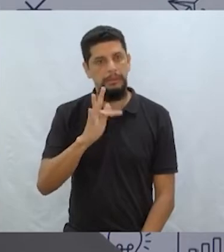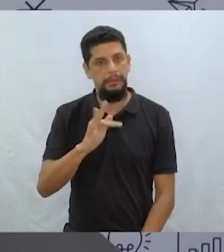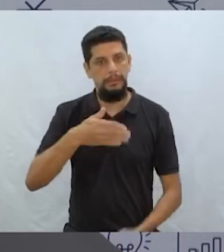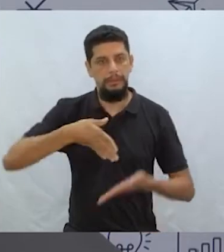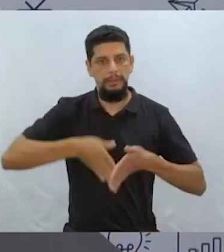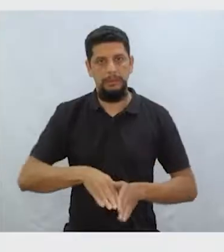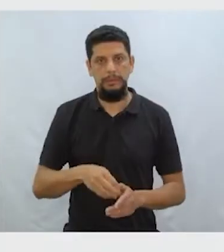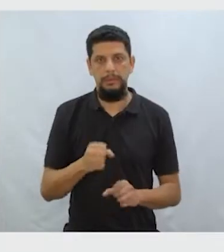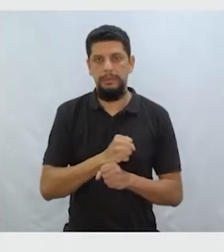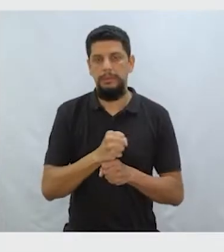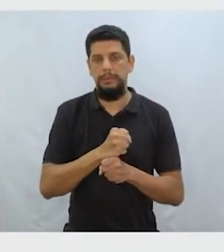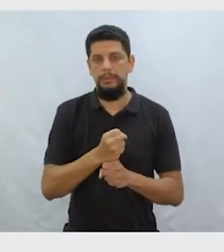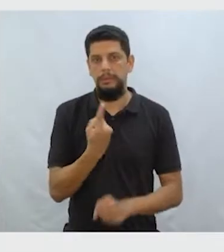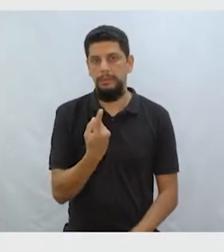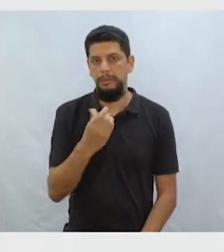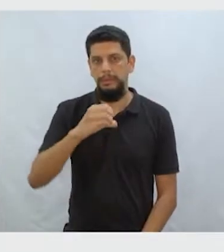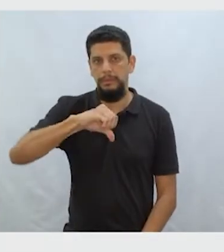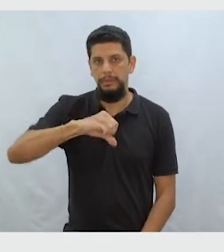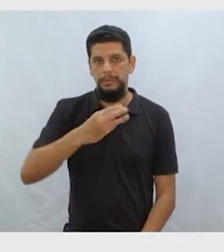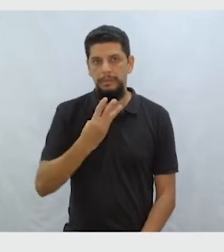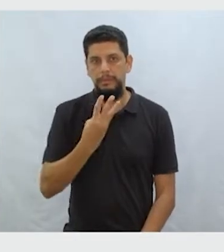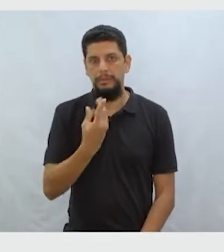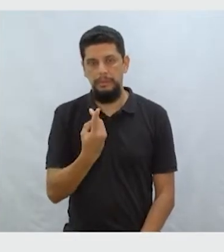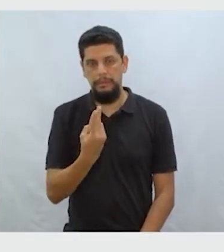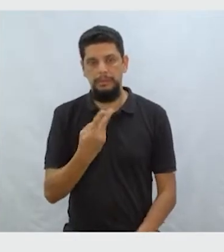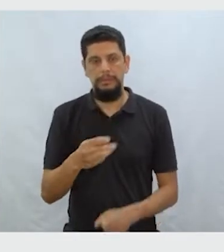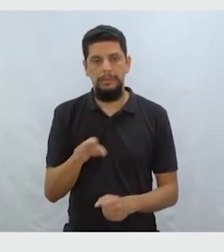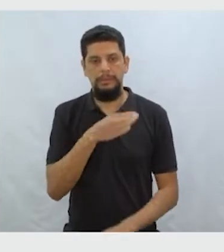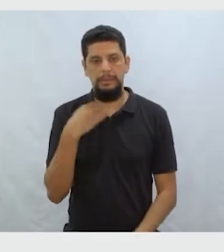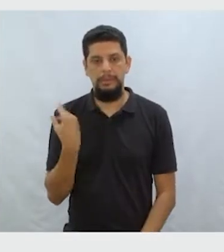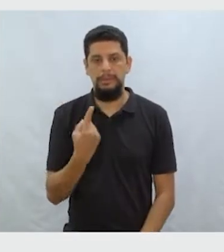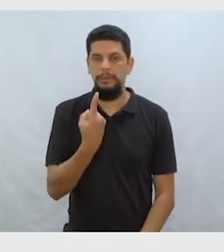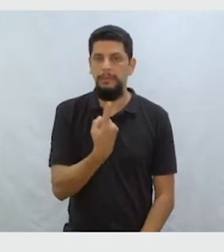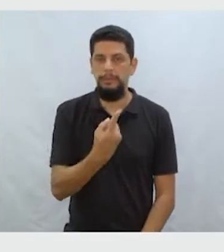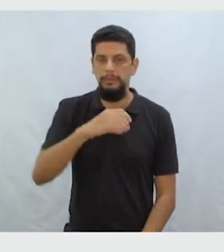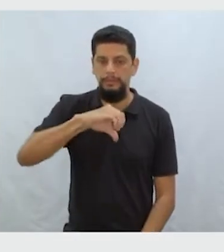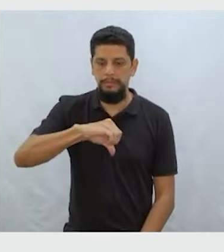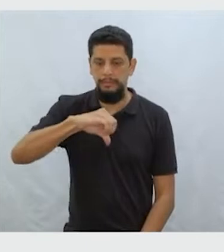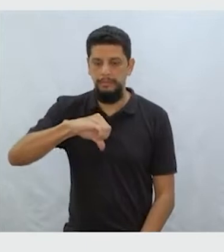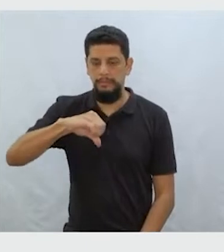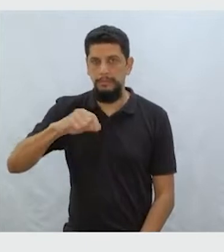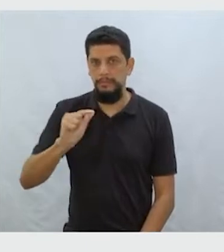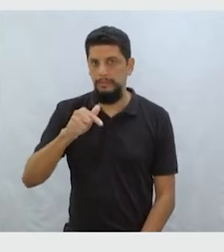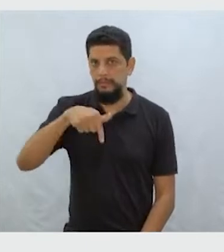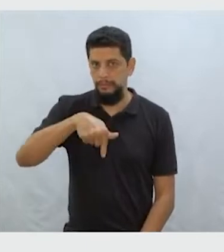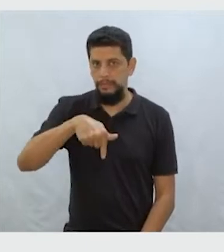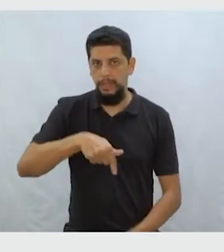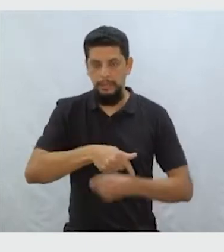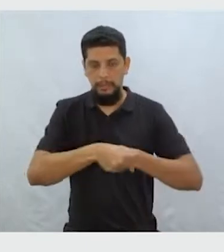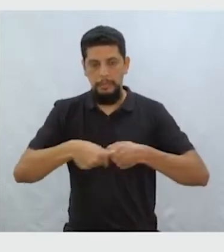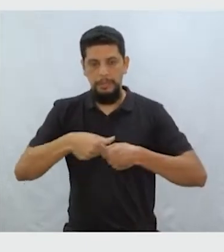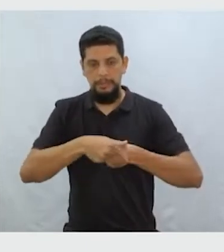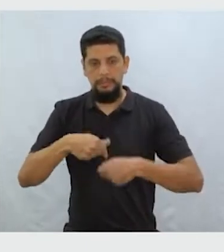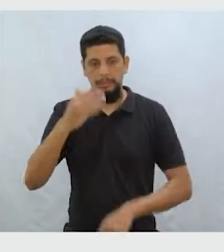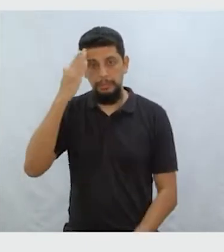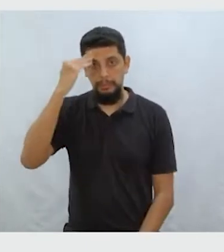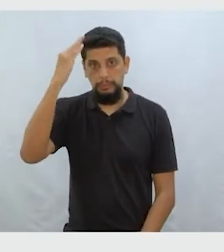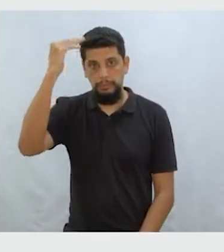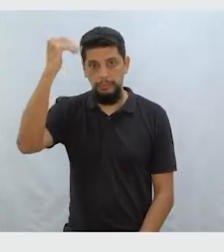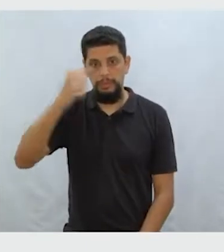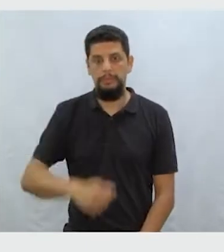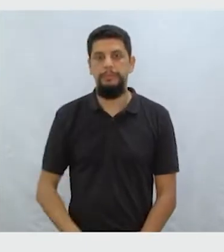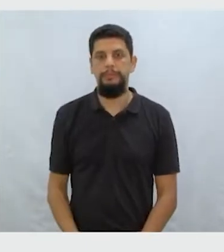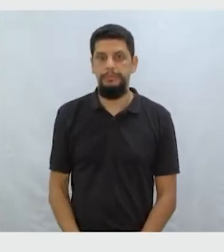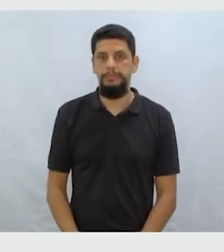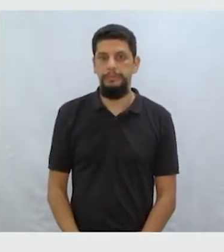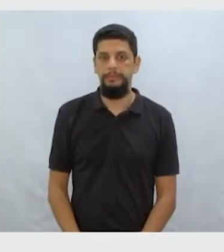1932 e faleceu ali em 1997 então a gente já vai falar de uma autora que não